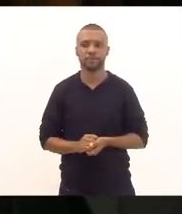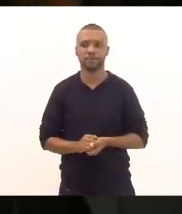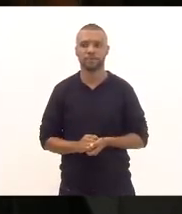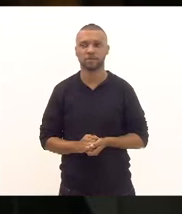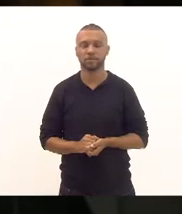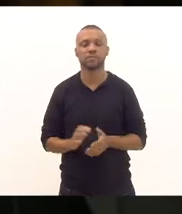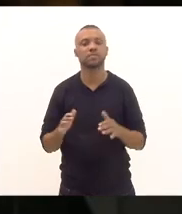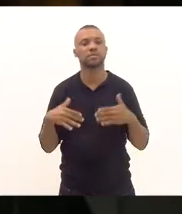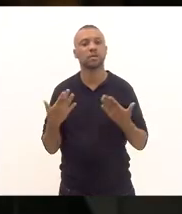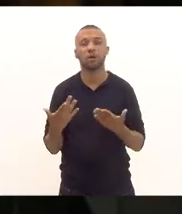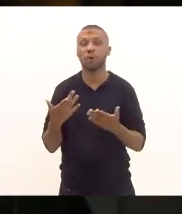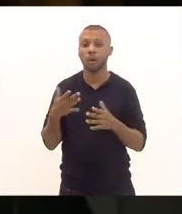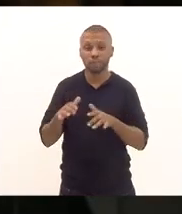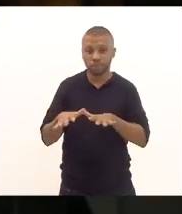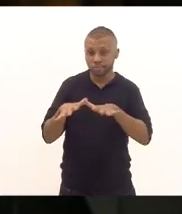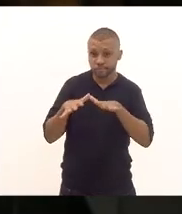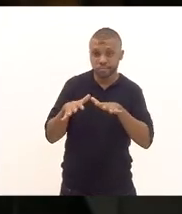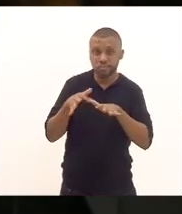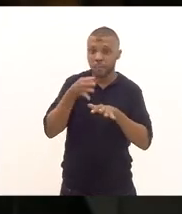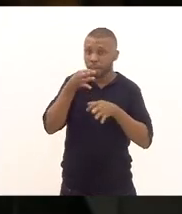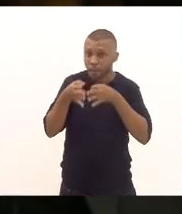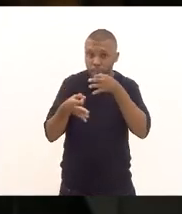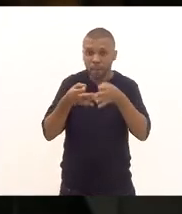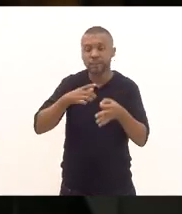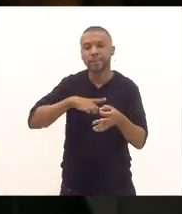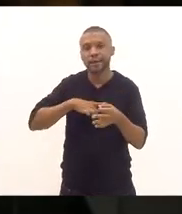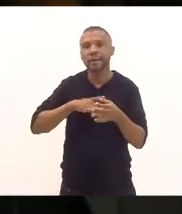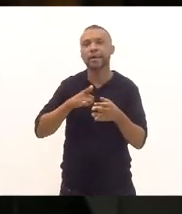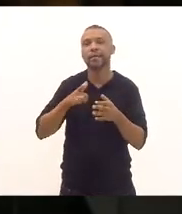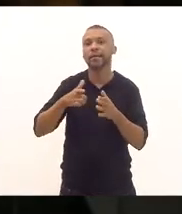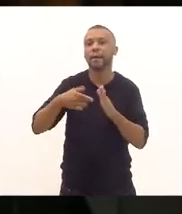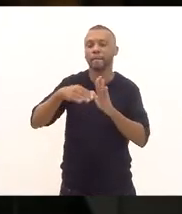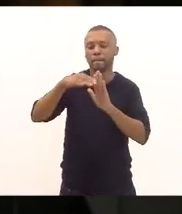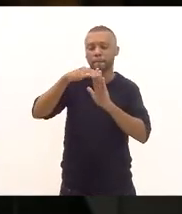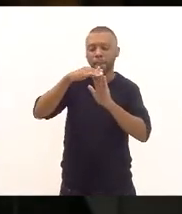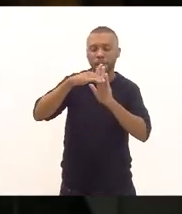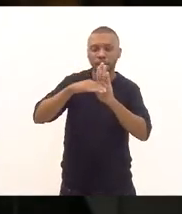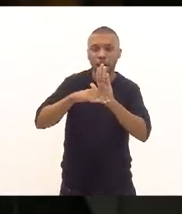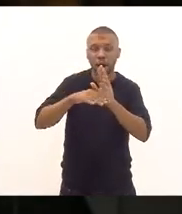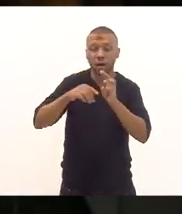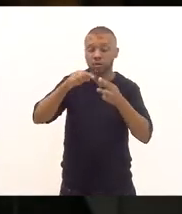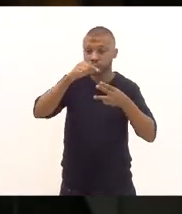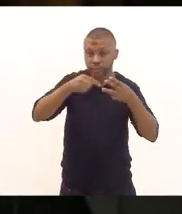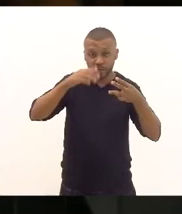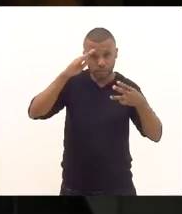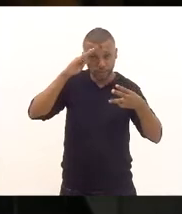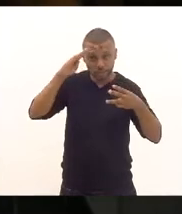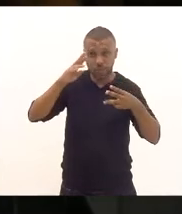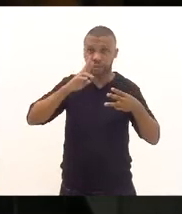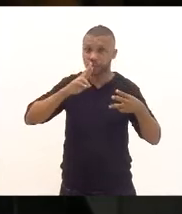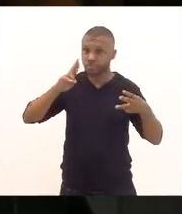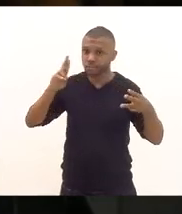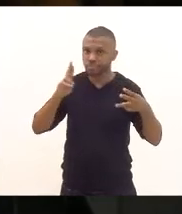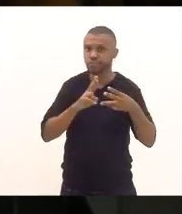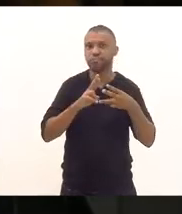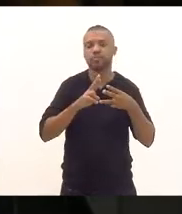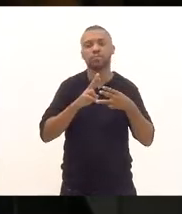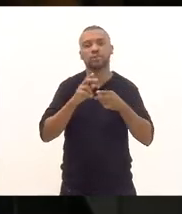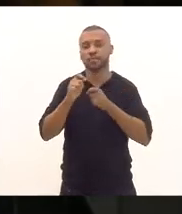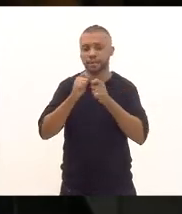e o Parlamento entra aquela Vista Tríplice resultado da Sabatina